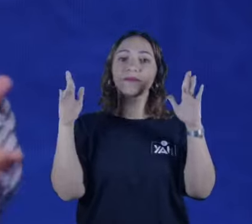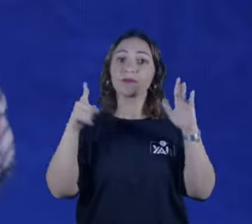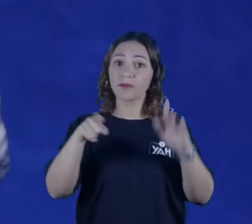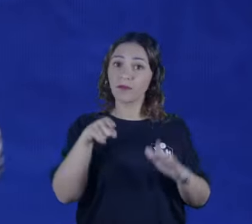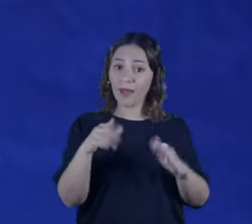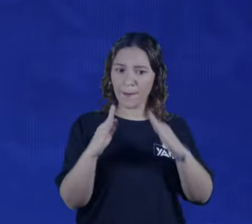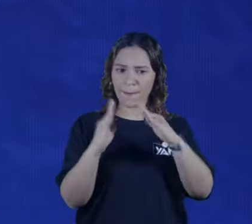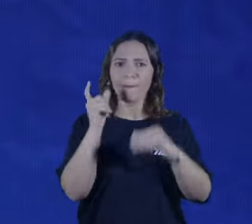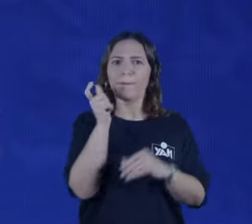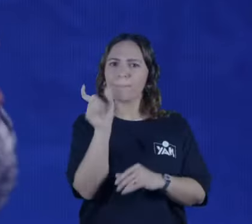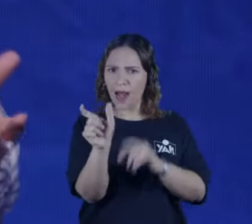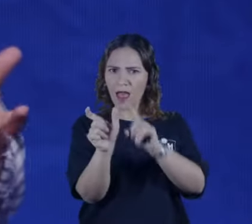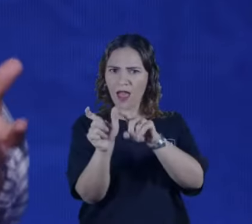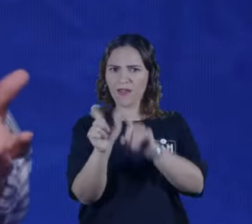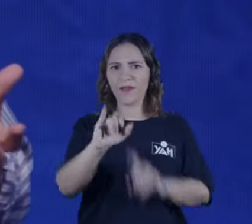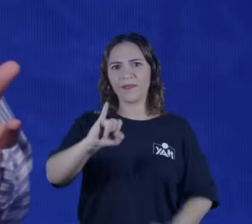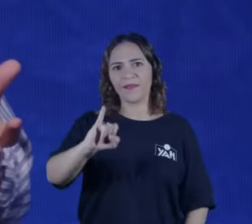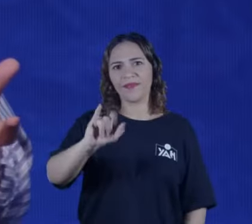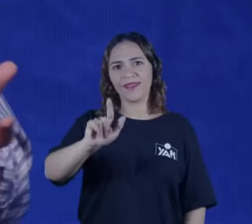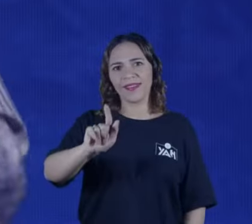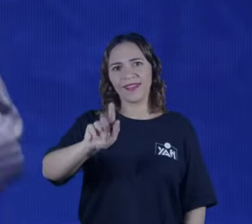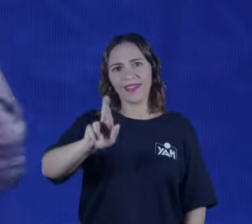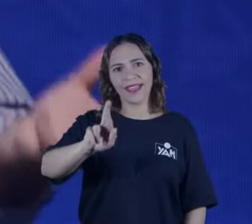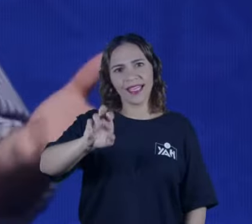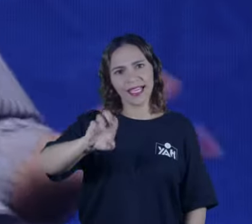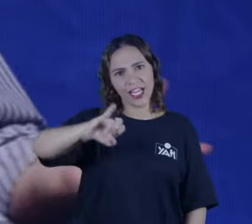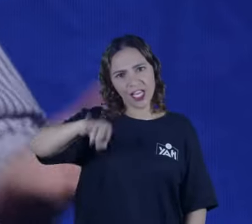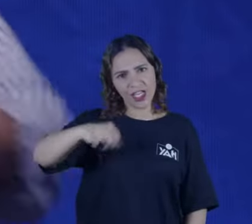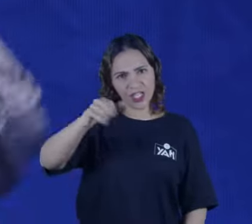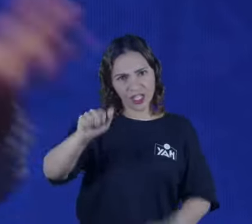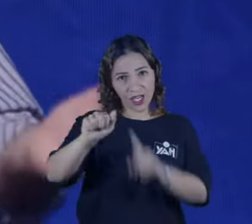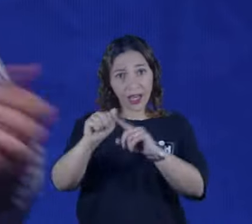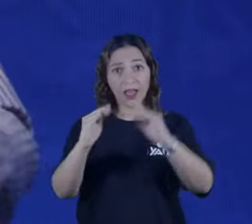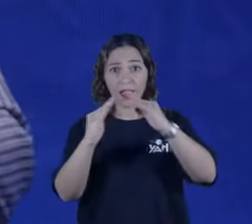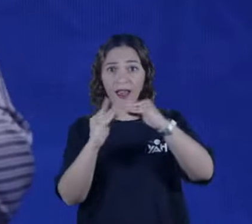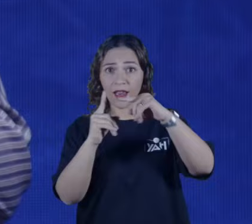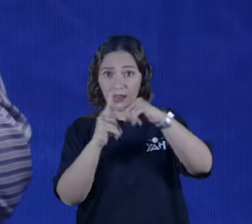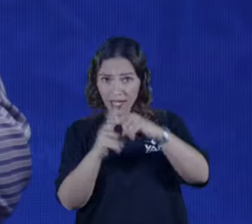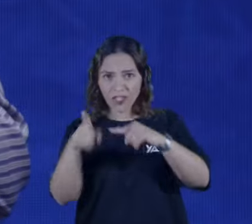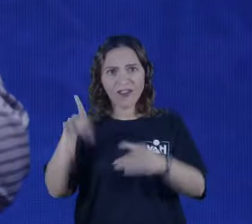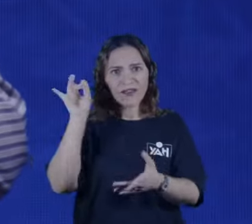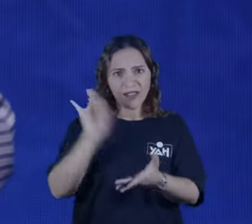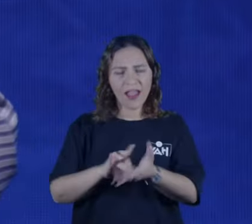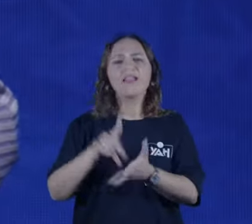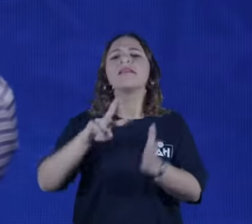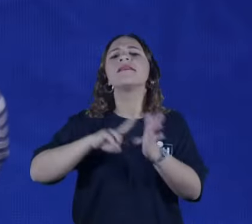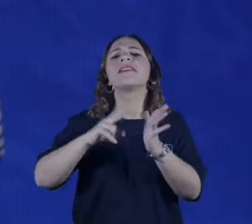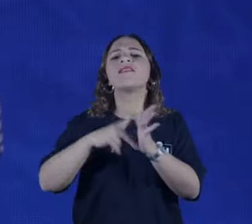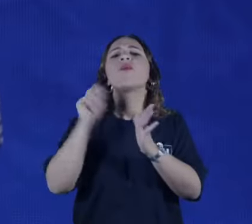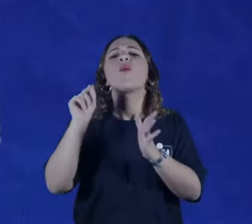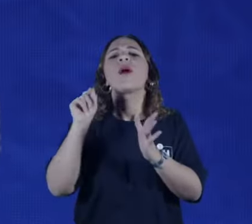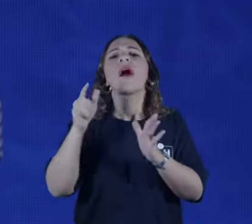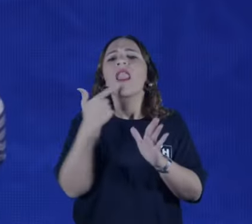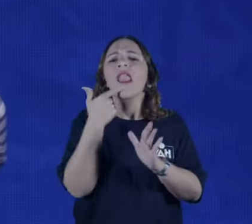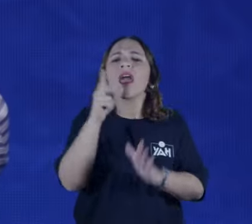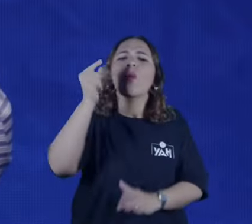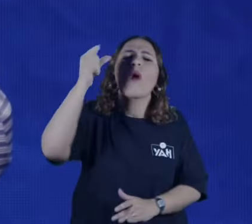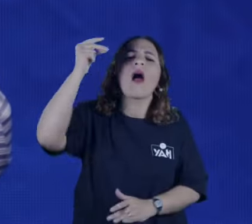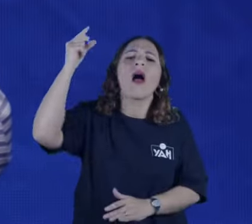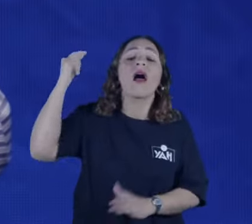A palavra igreja, eclesia, no original significa assembleia, assembleia de pessoas,